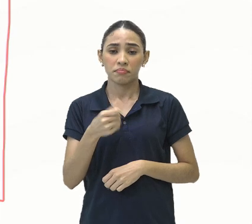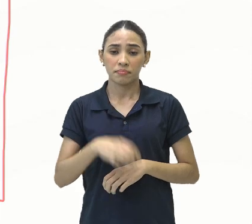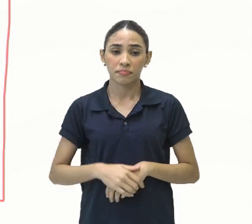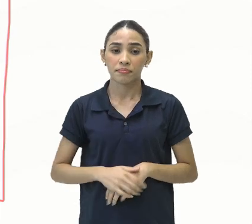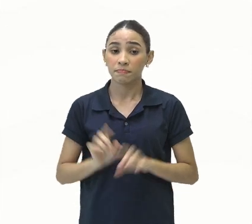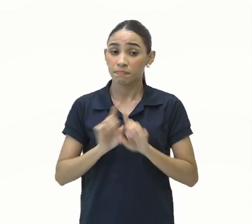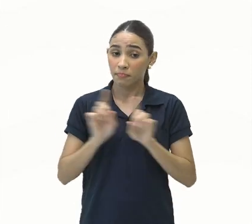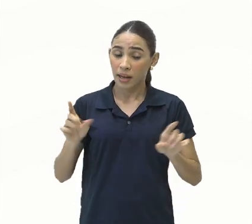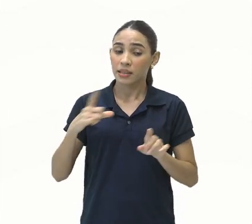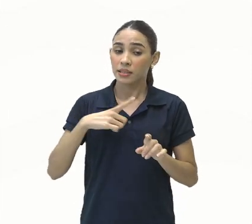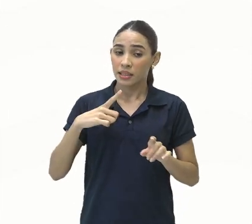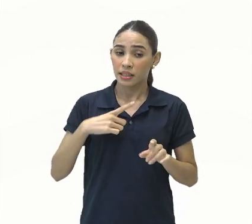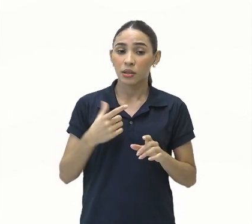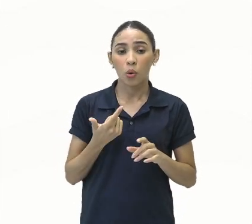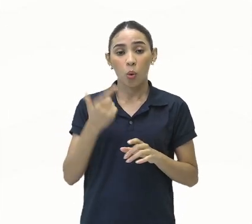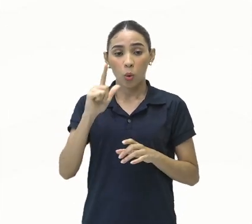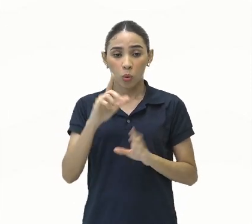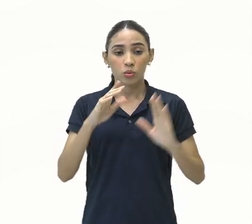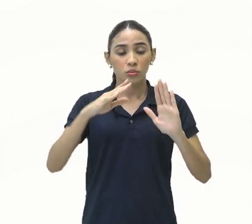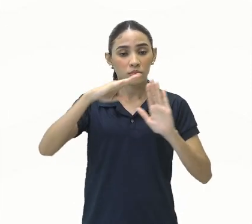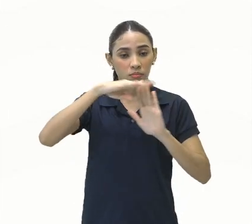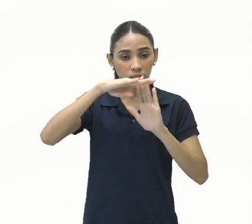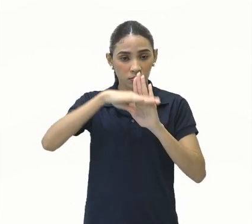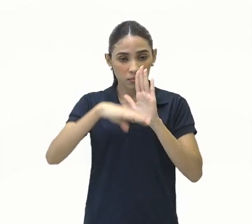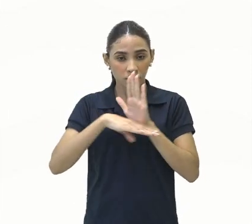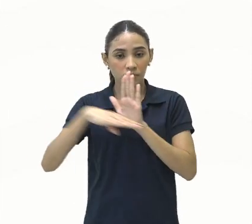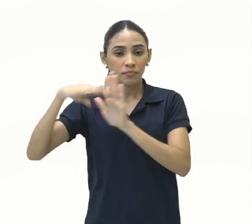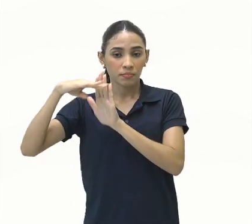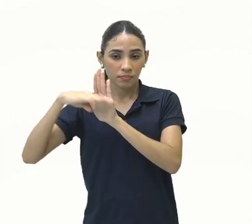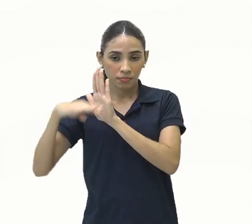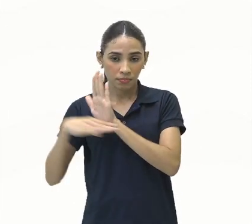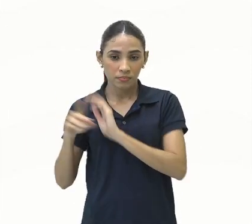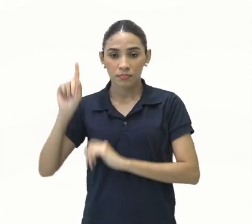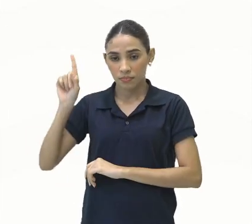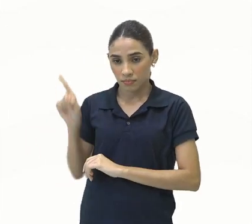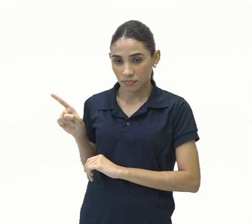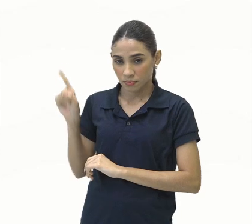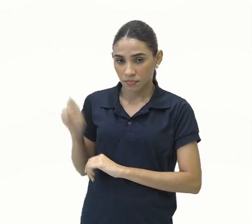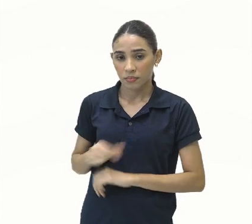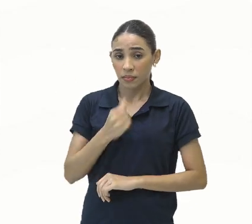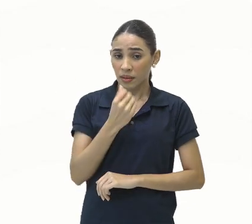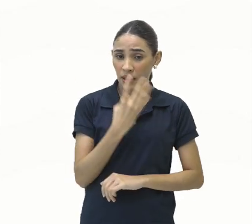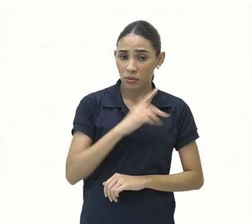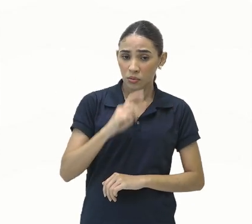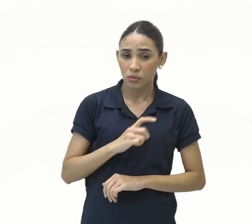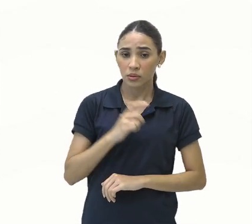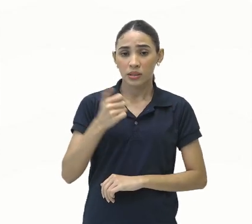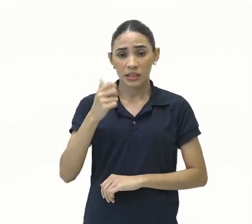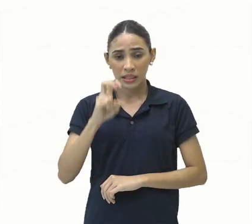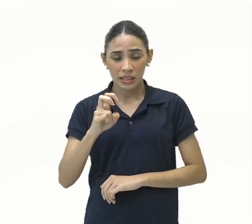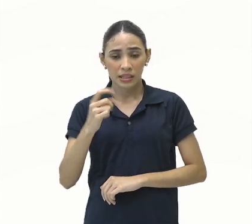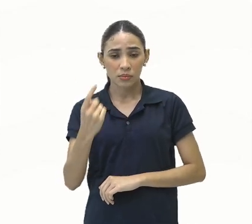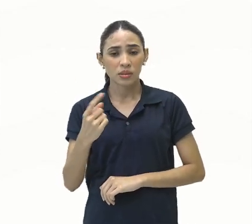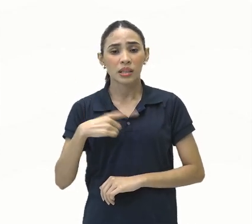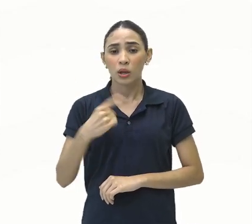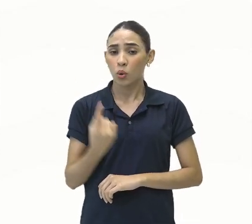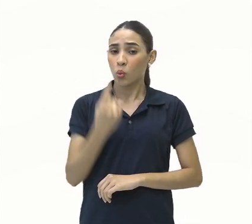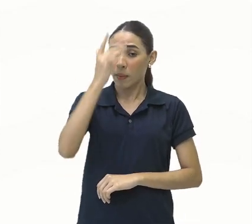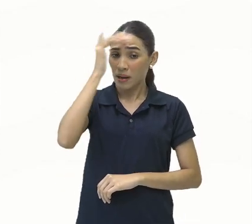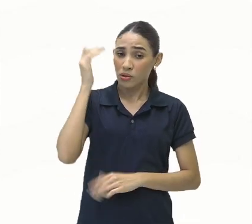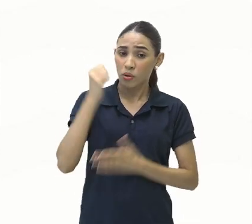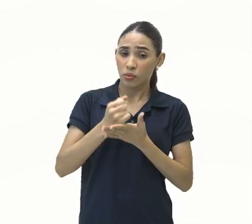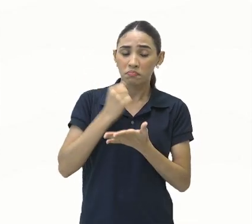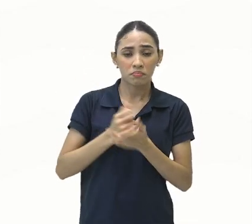Mas também tem as outras categorias, né? Tem empreendedor ali que em torno de 14%, 15% que tem um empregado e